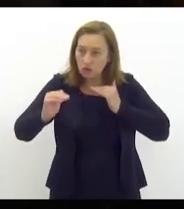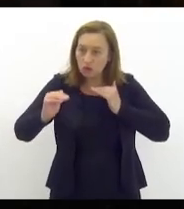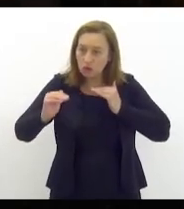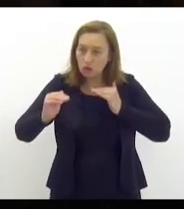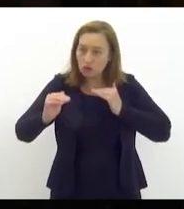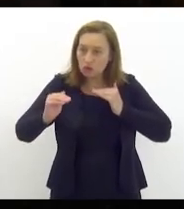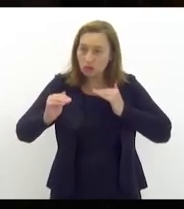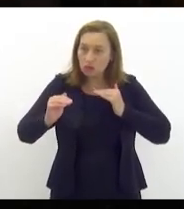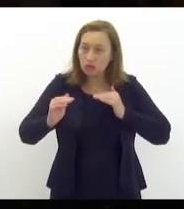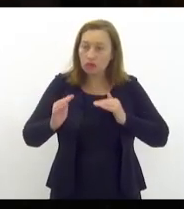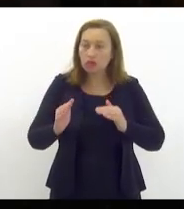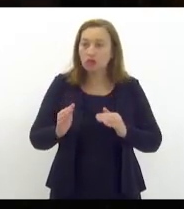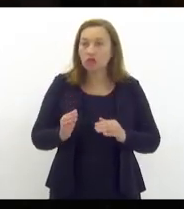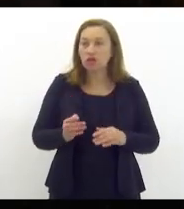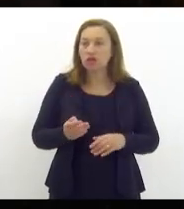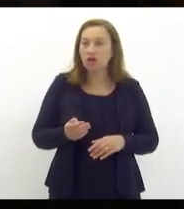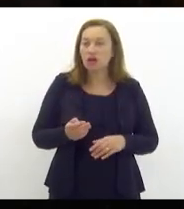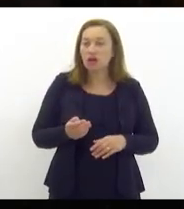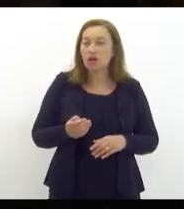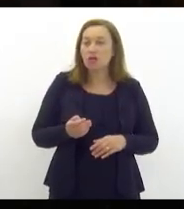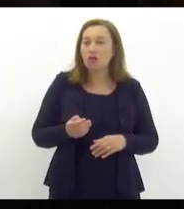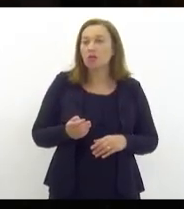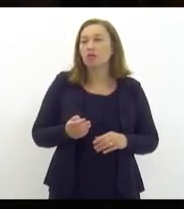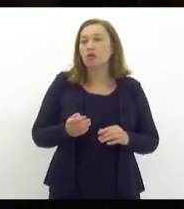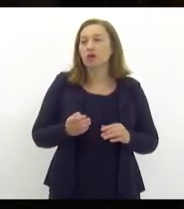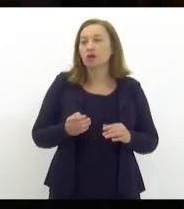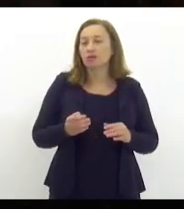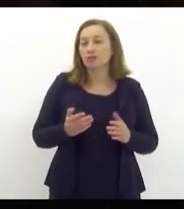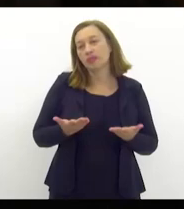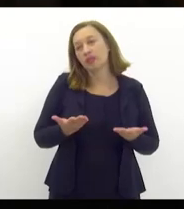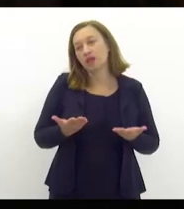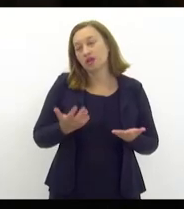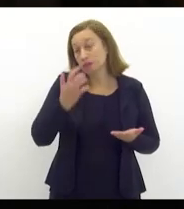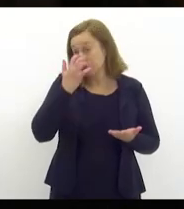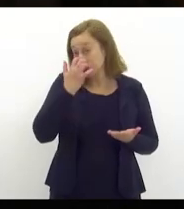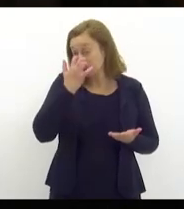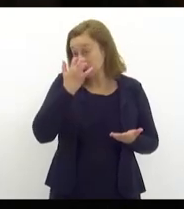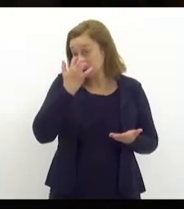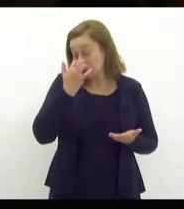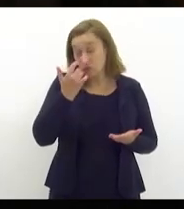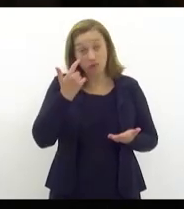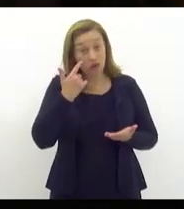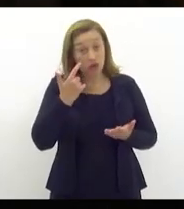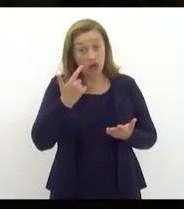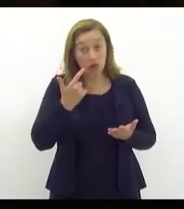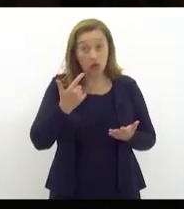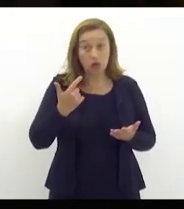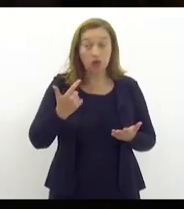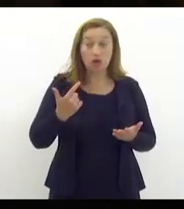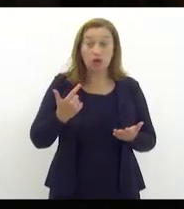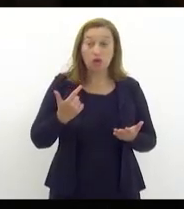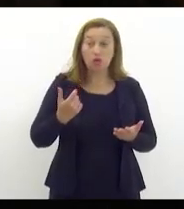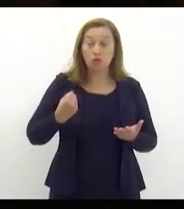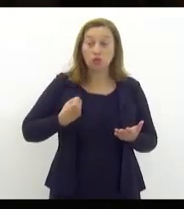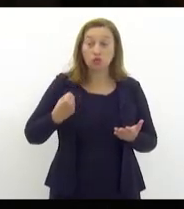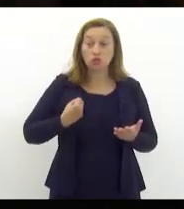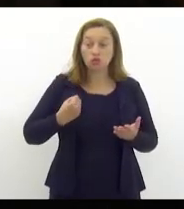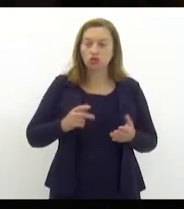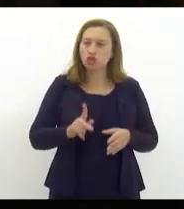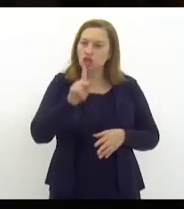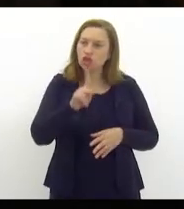que é muito pouco extenso, se cotejado com o número de quilômetros de linha da supervia,